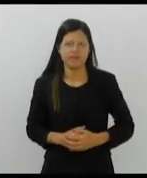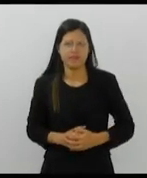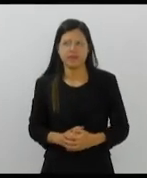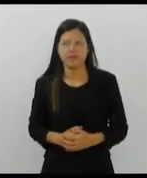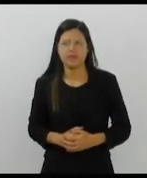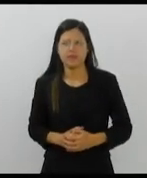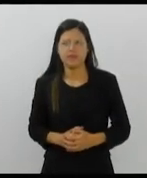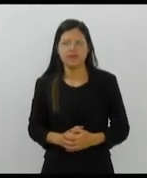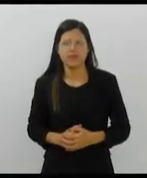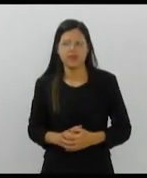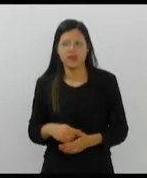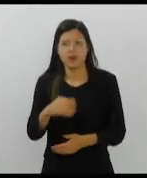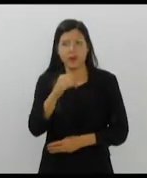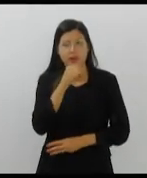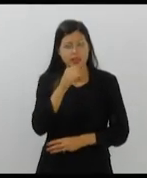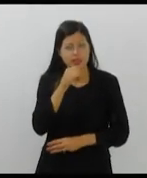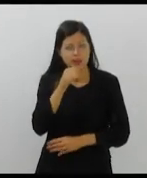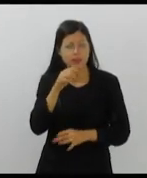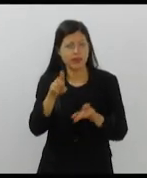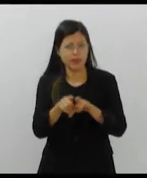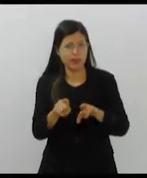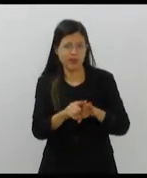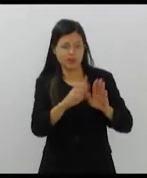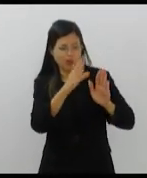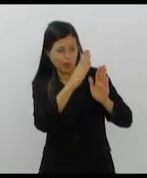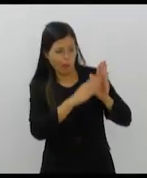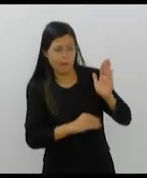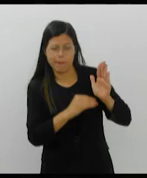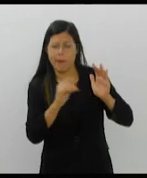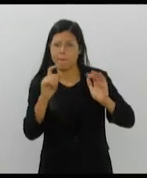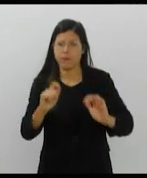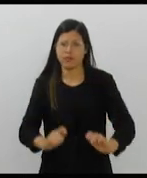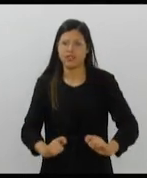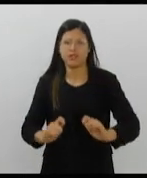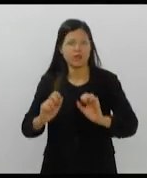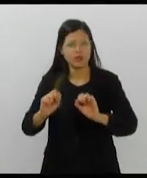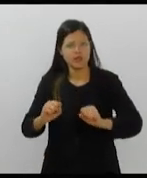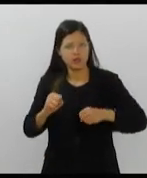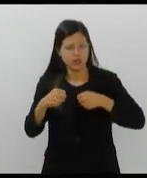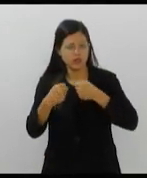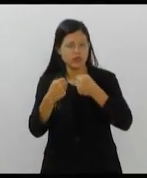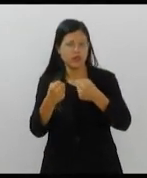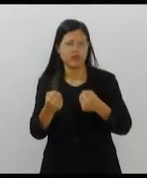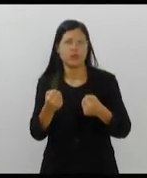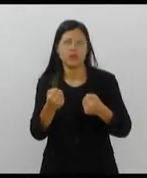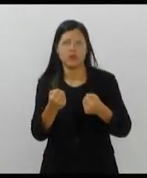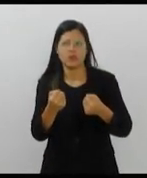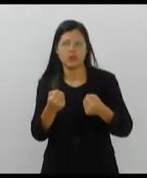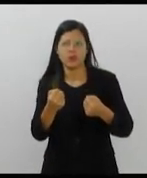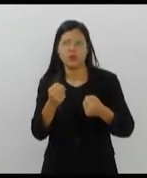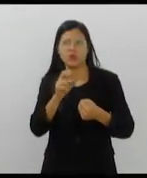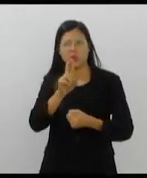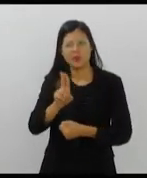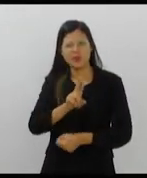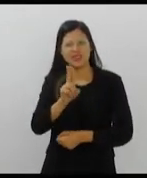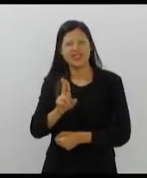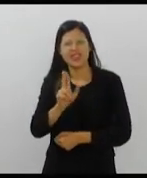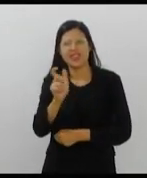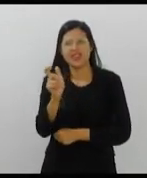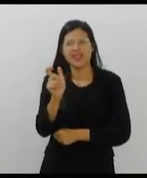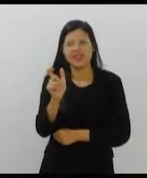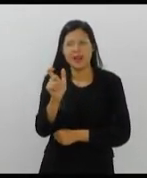o exemplo do que é possível, da persistência, usando um termo que todo mundo gosta de usar hoje,